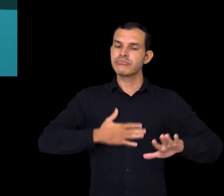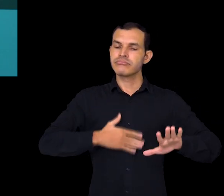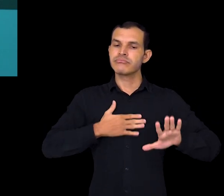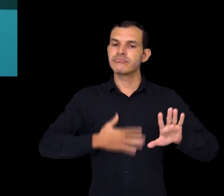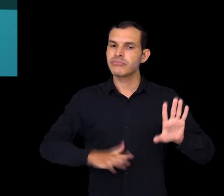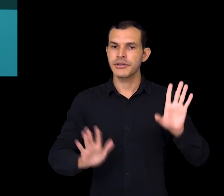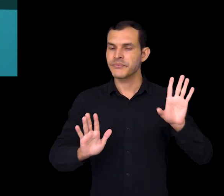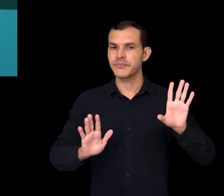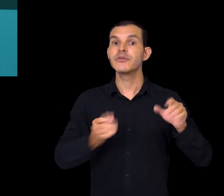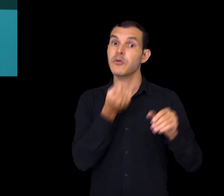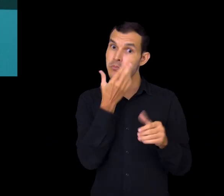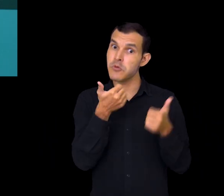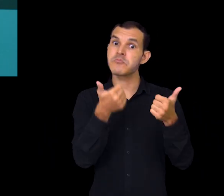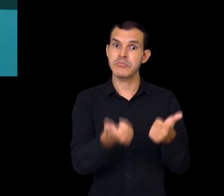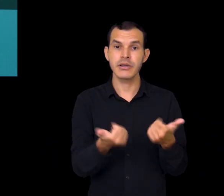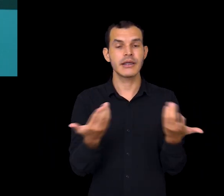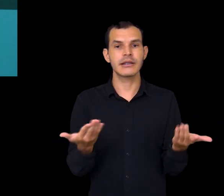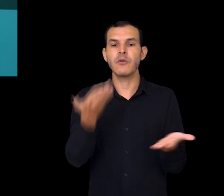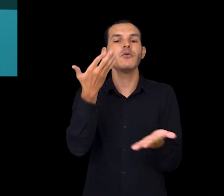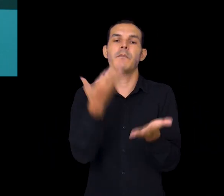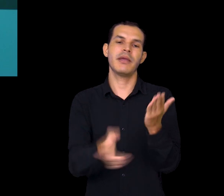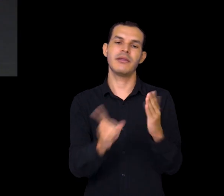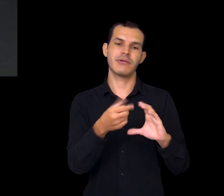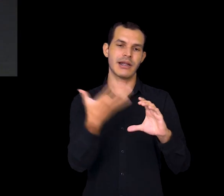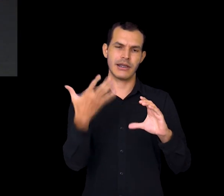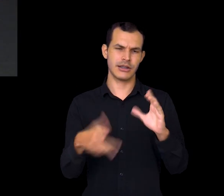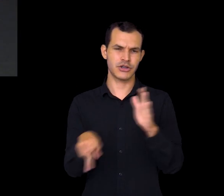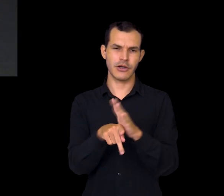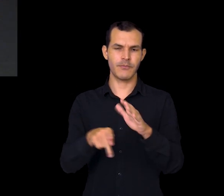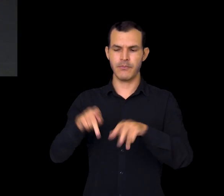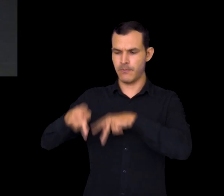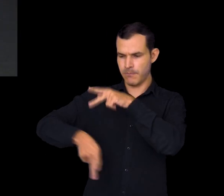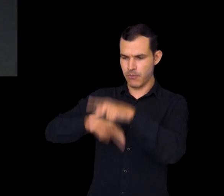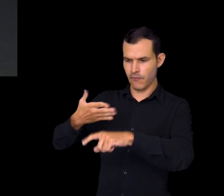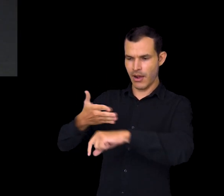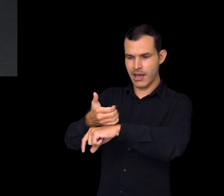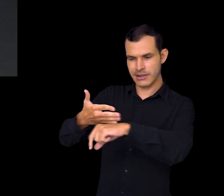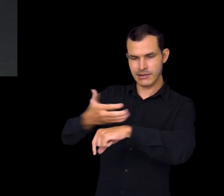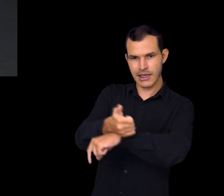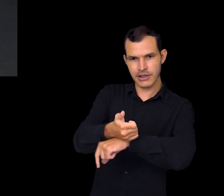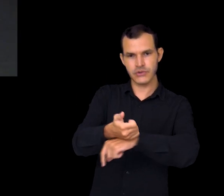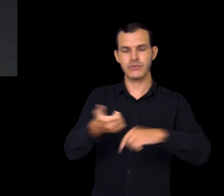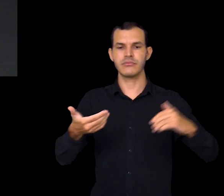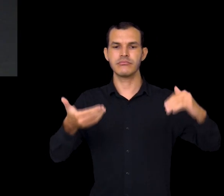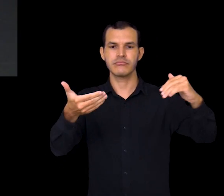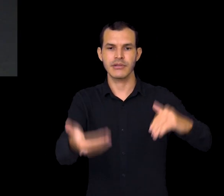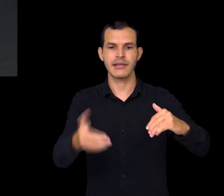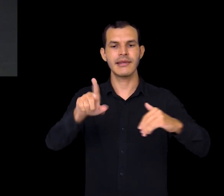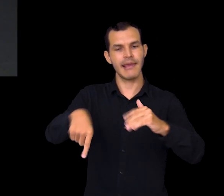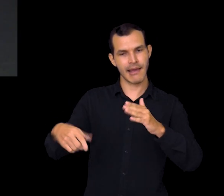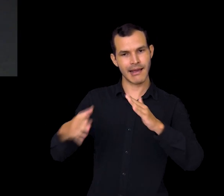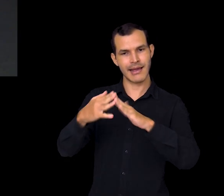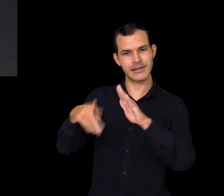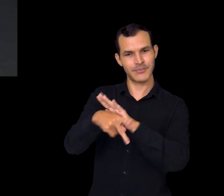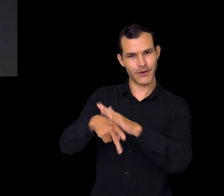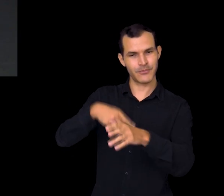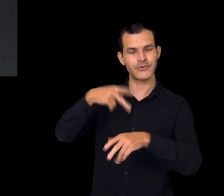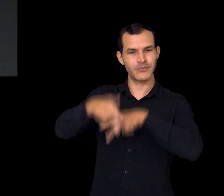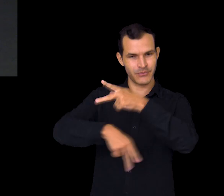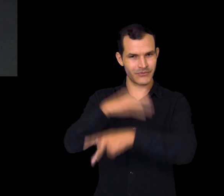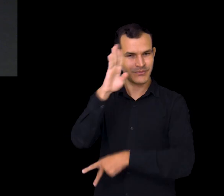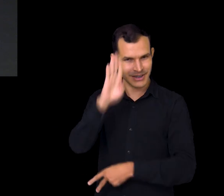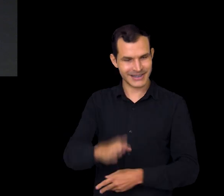acesso do povo à sua casa, ao Congresso. Aqui, afinal, a gente sempre chama de a Casa do Povo Brasileiro. A Casa do Povo Brasileiro,